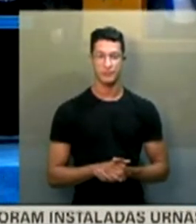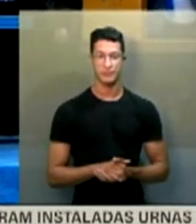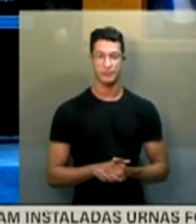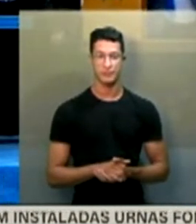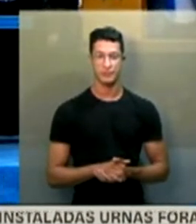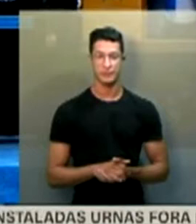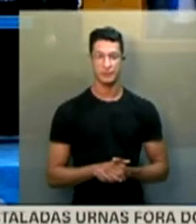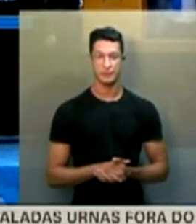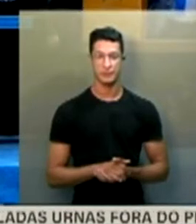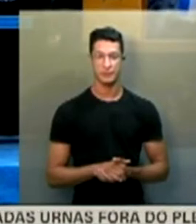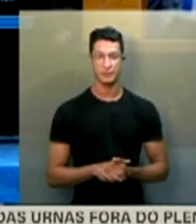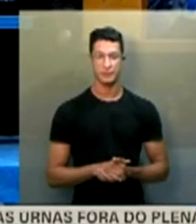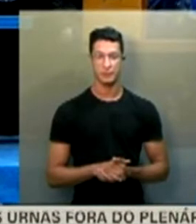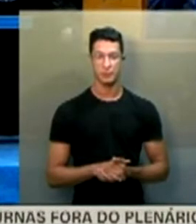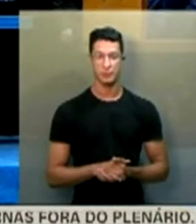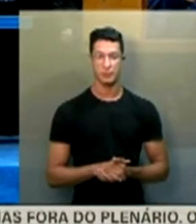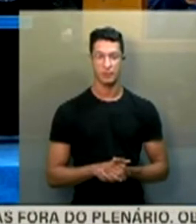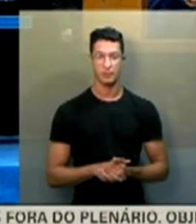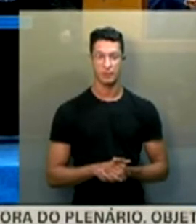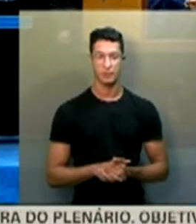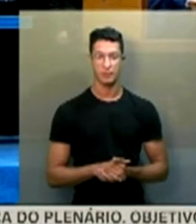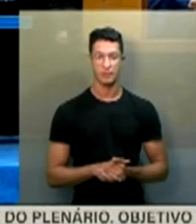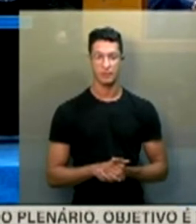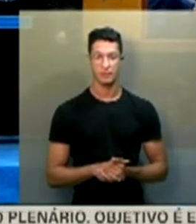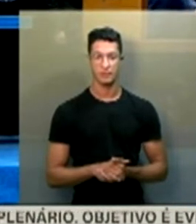É o meu síndico. É o meu síndico.